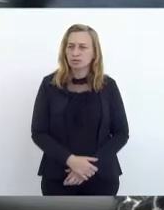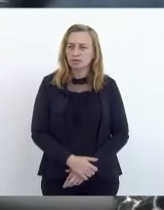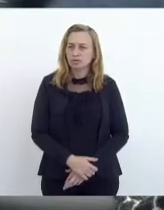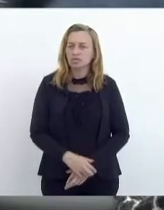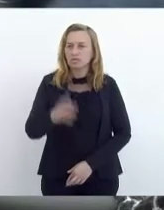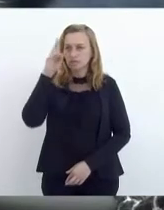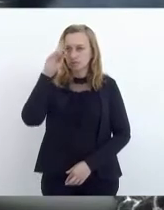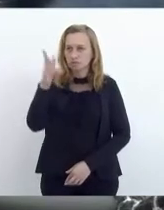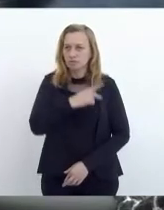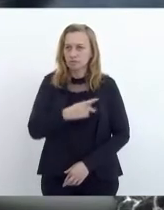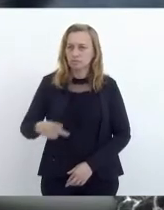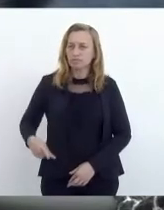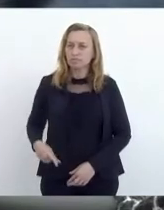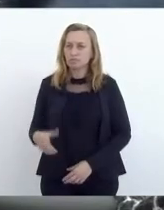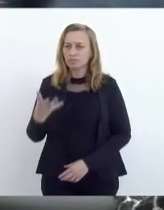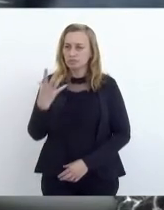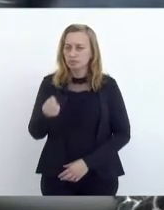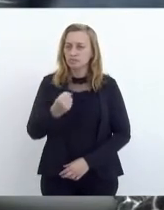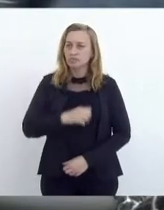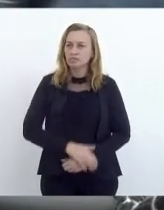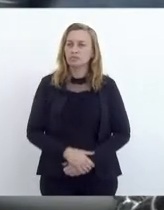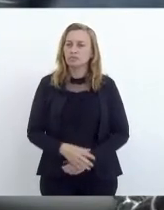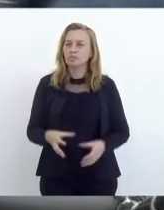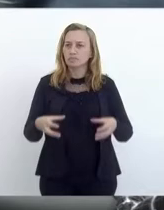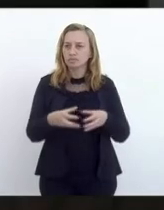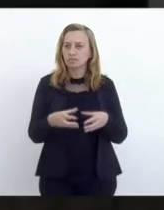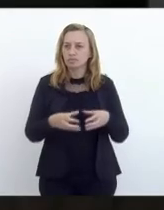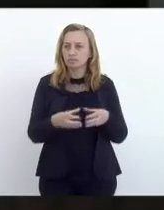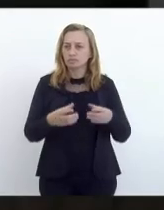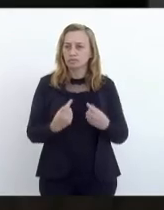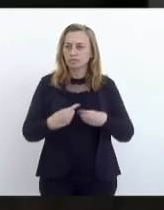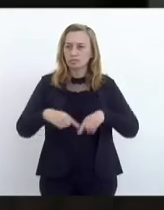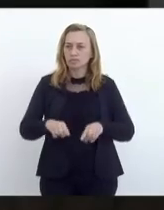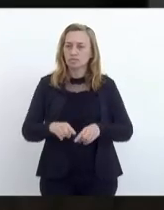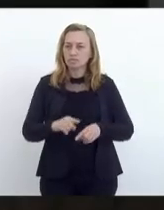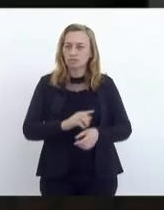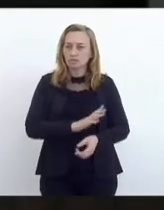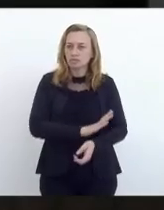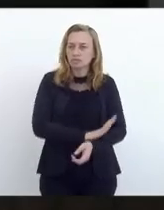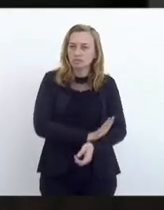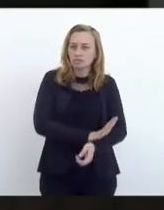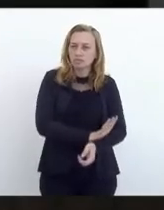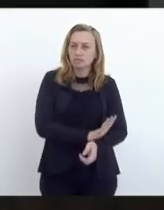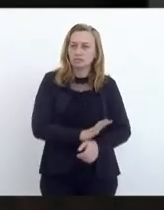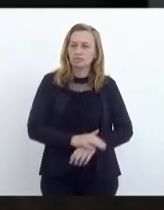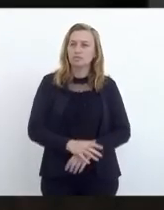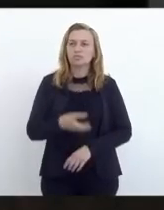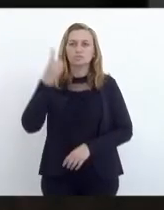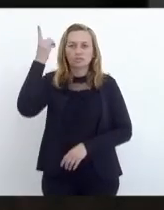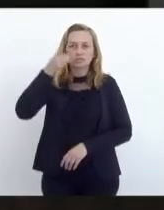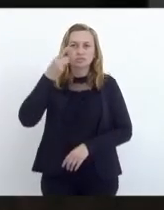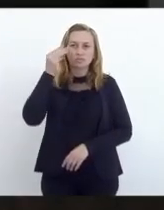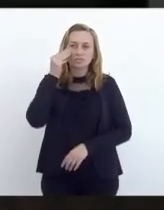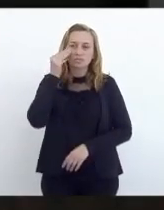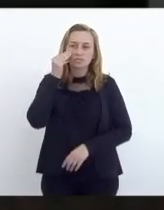Senhor presidente, no mérito, favorável. Pela Comissão de Combate às Discriminações, deputada Mônica